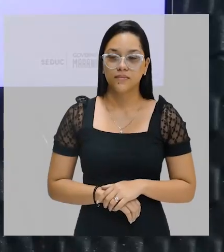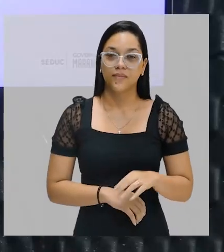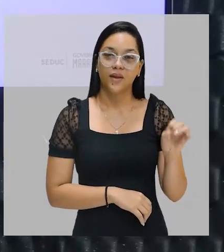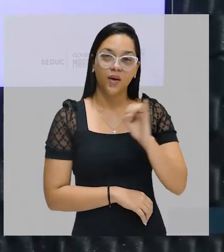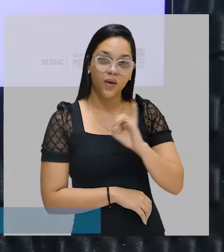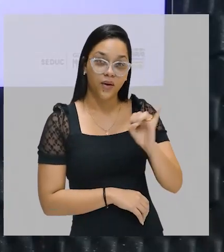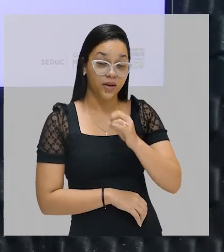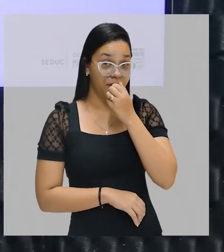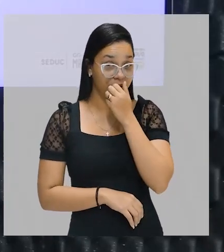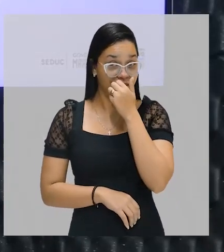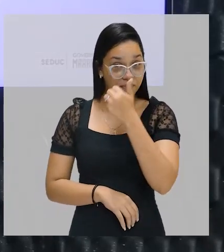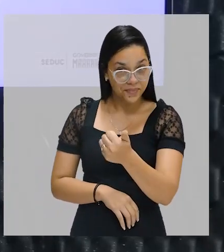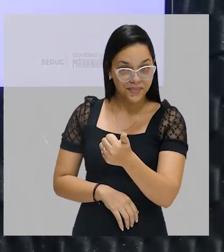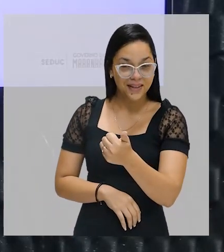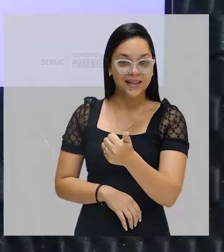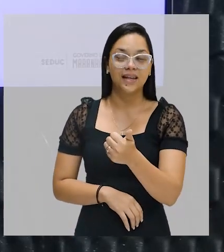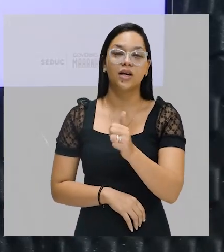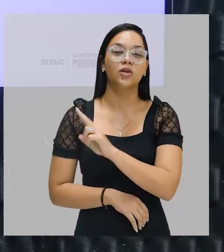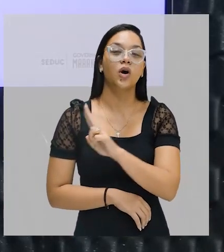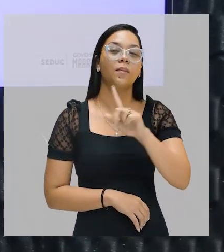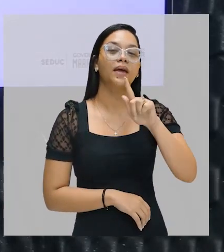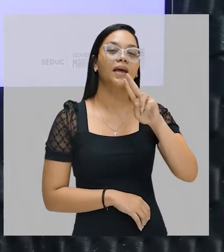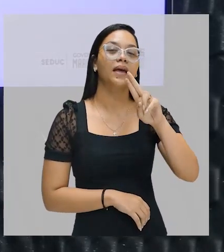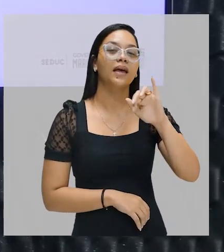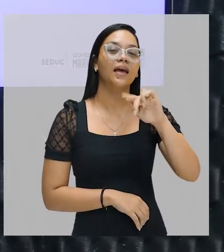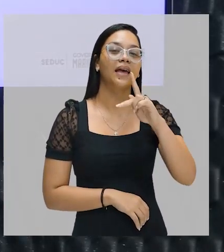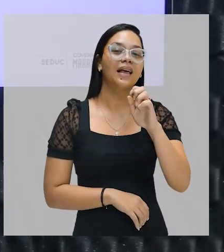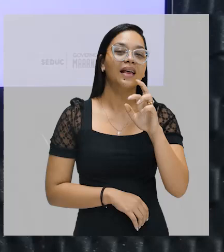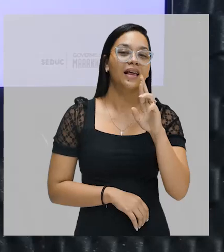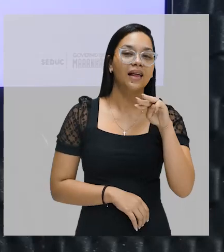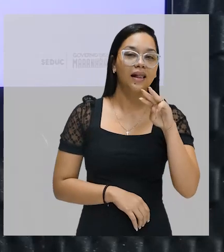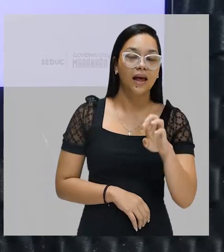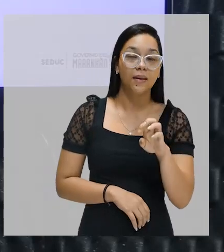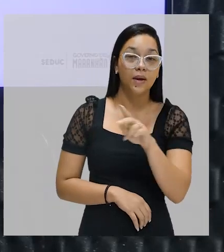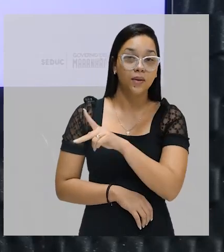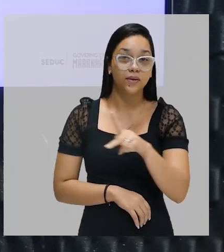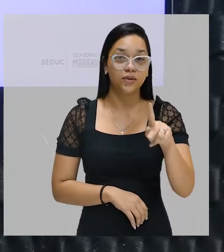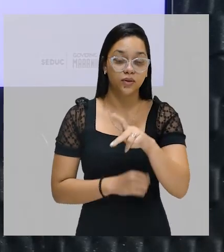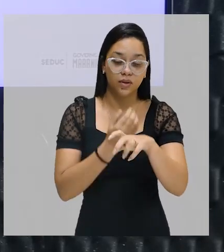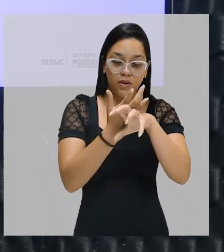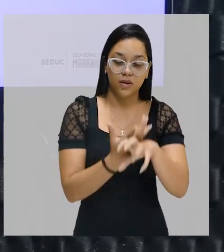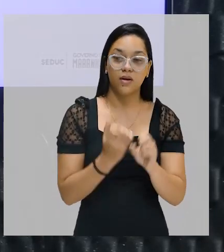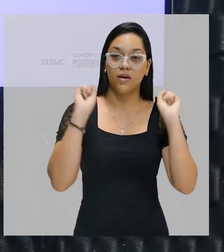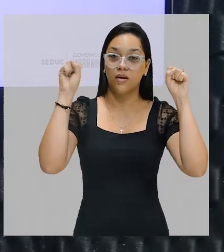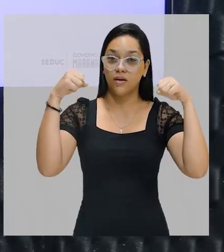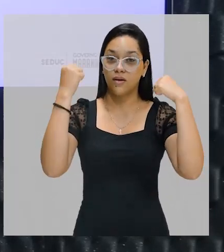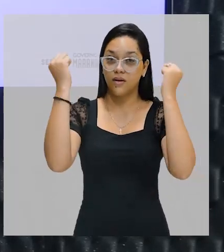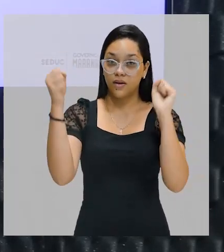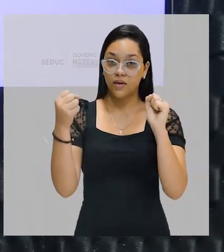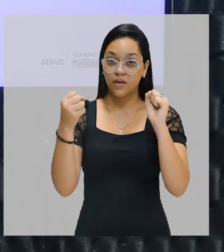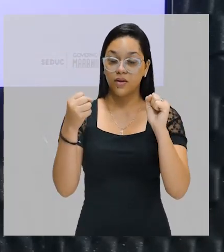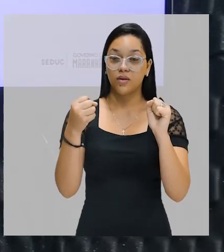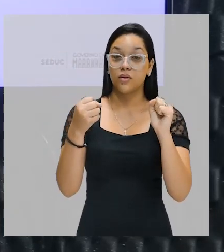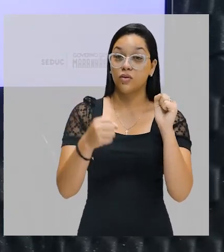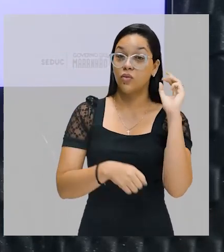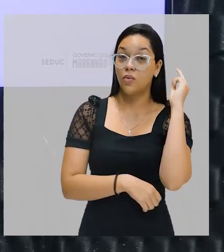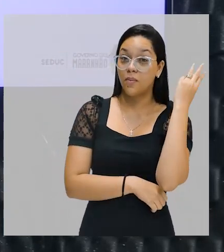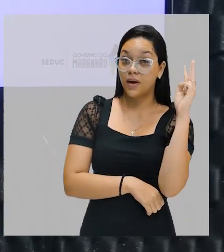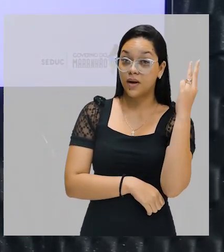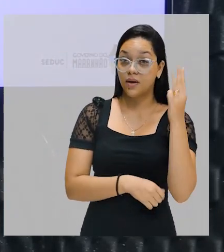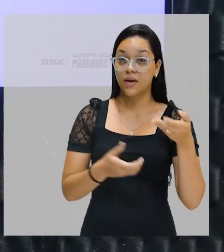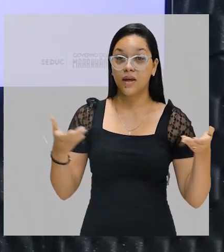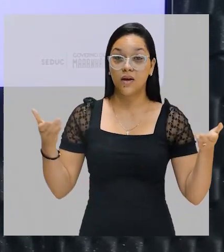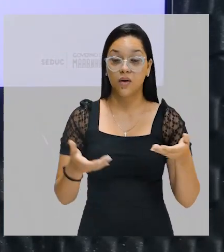Olá, galerinha, tudo bem com vocês? Guilherme Campos aqui, professor de Educação Física da Rede Estadual do Maranhão. E nessa aula de hoje do